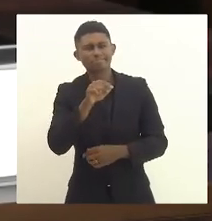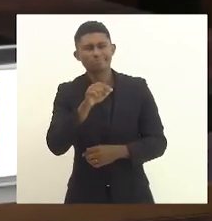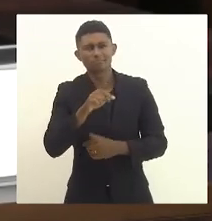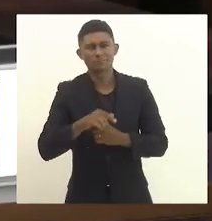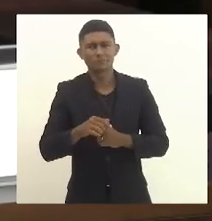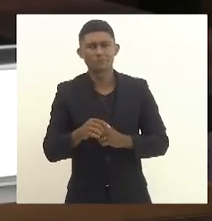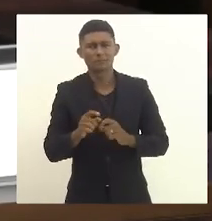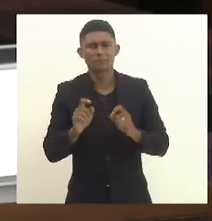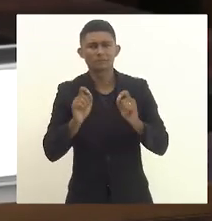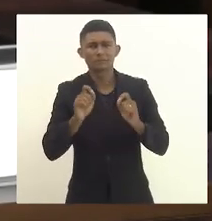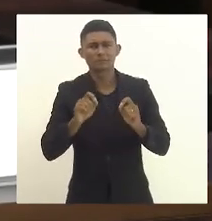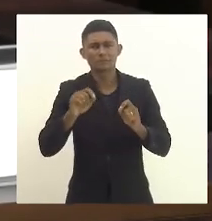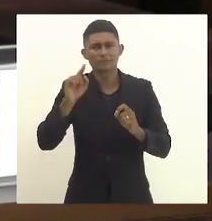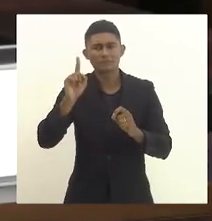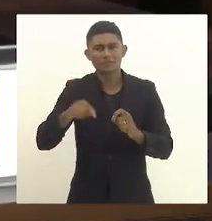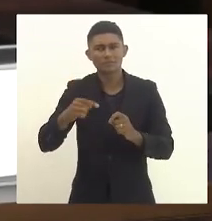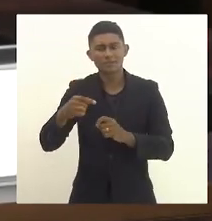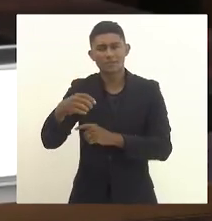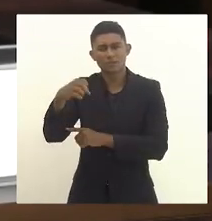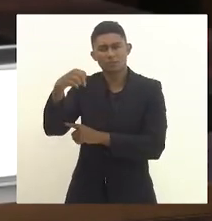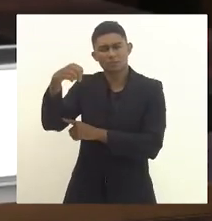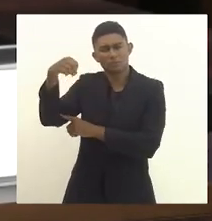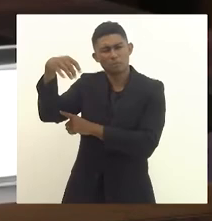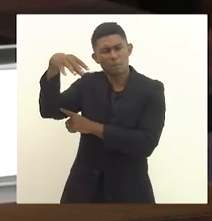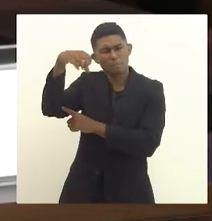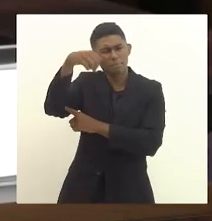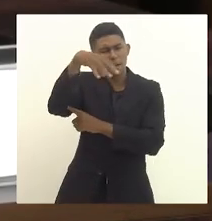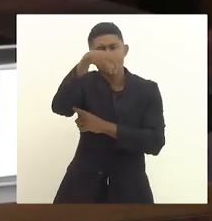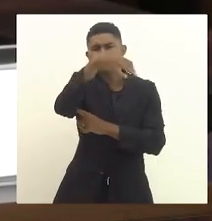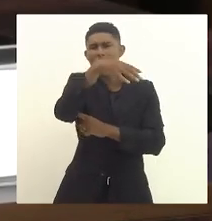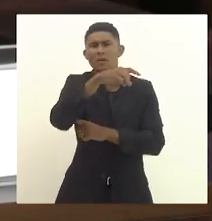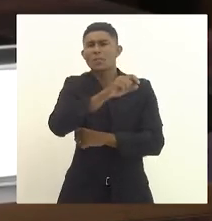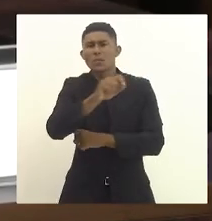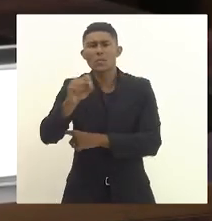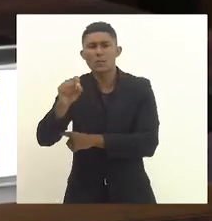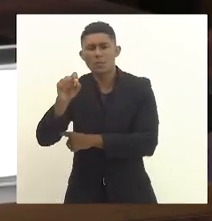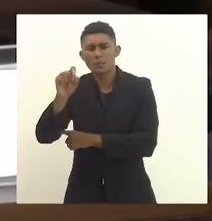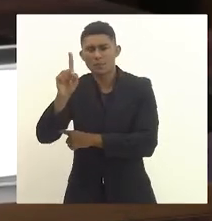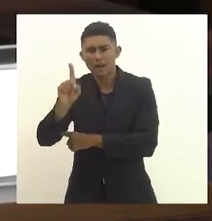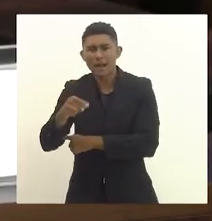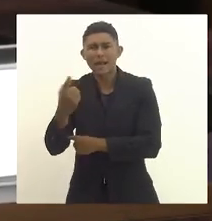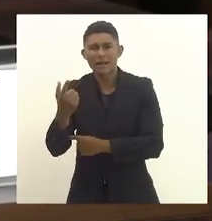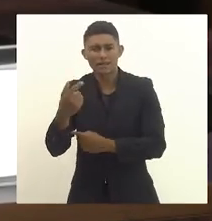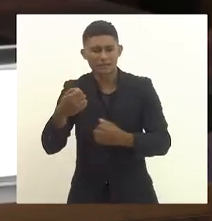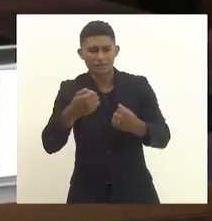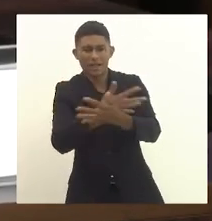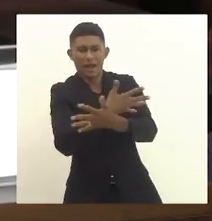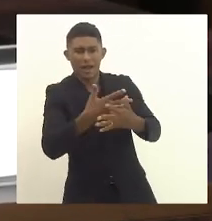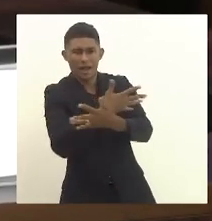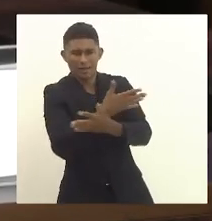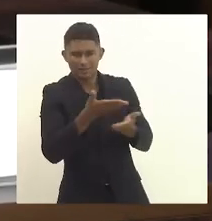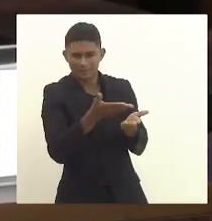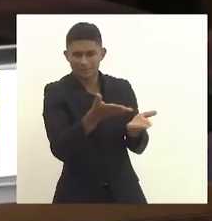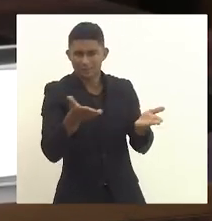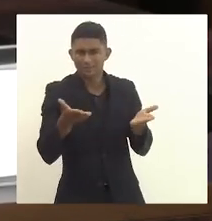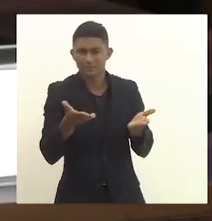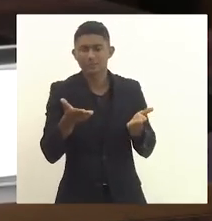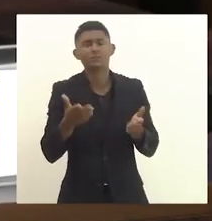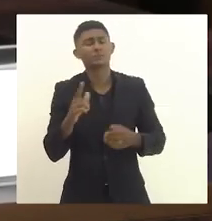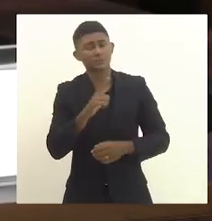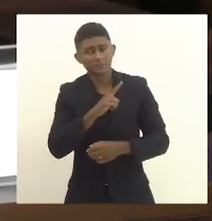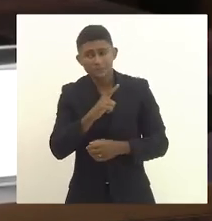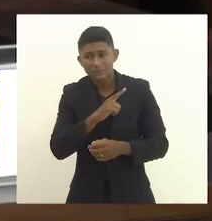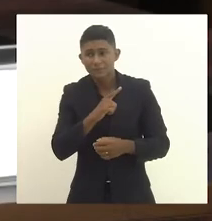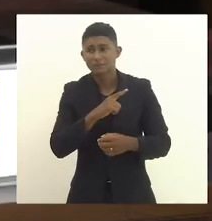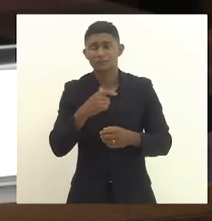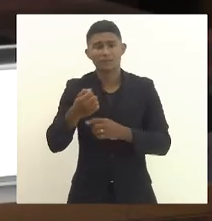claramente da cobertura de adensamento. É para as regiões urbanas esse tipo de tecnologia. E há vários tipos de tecnologia de